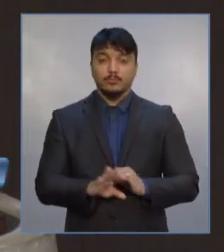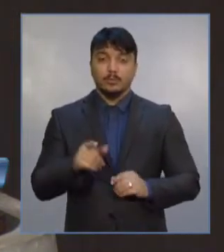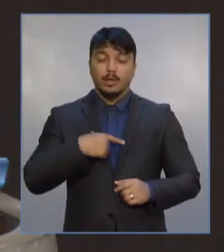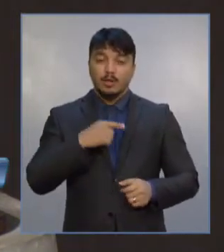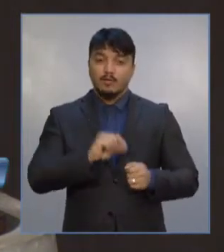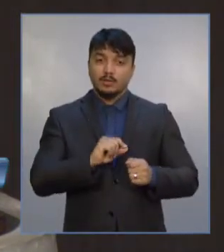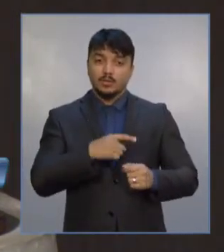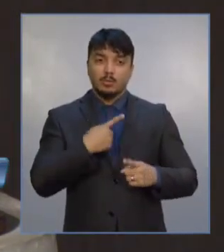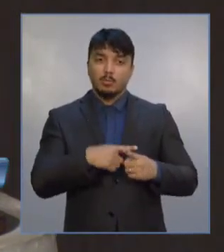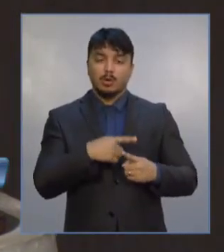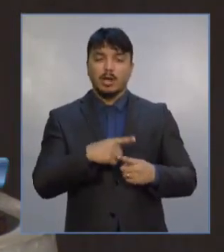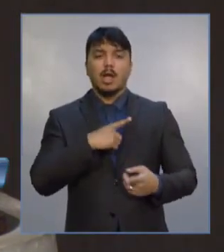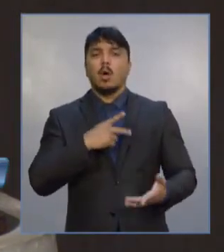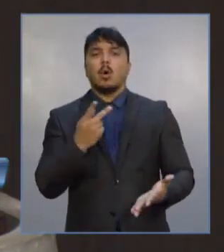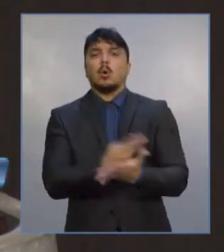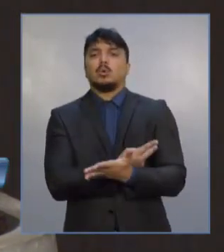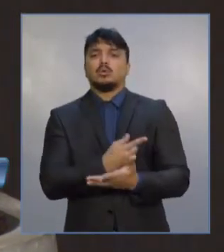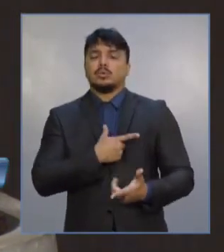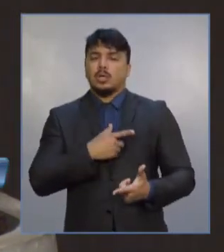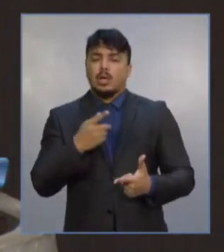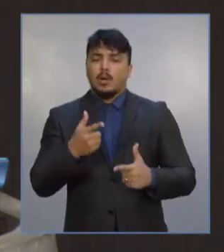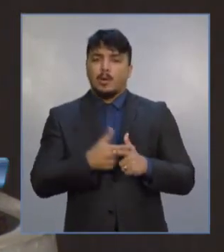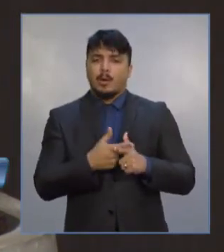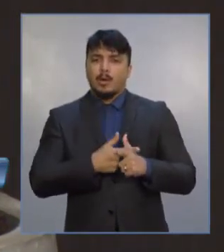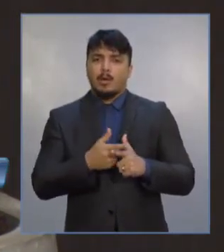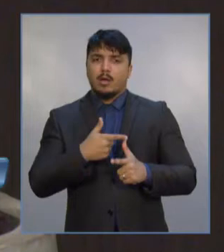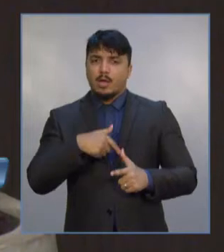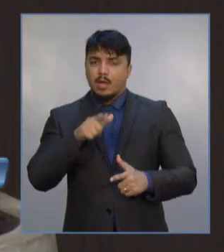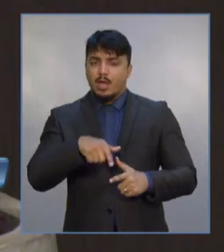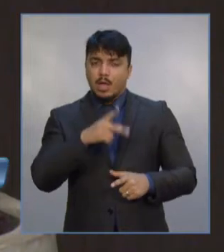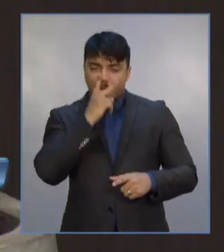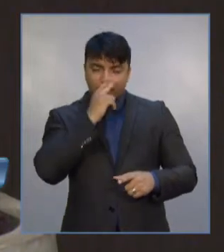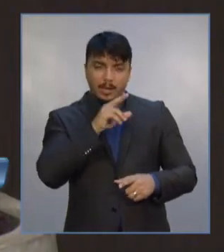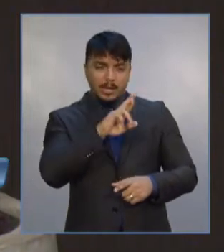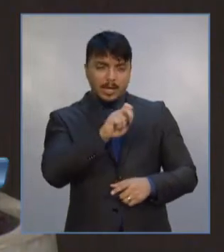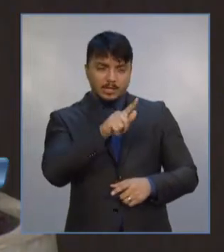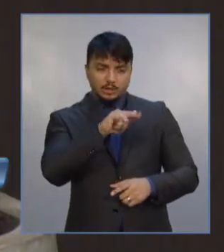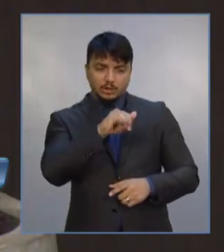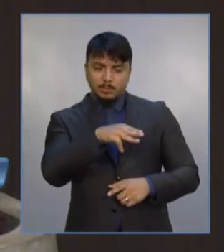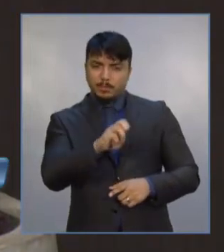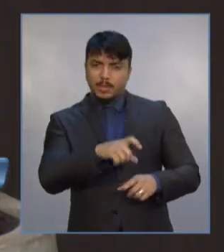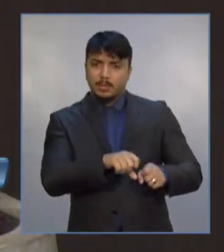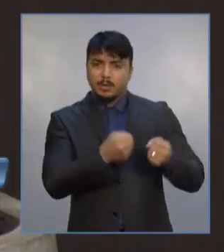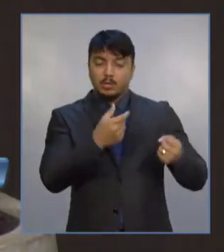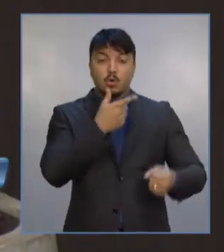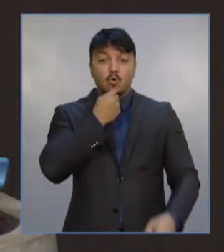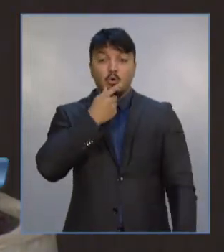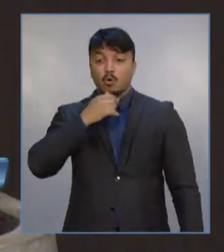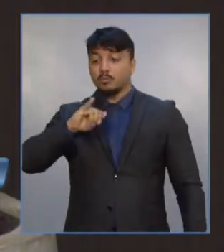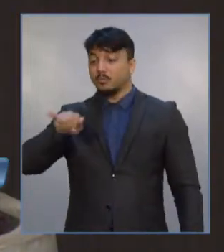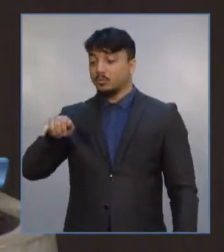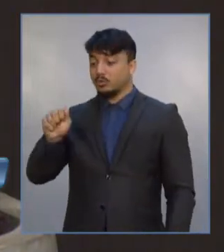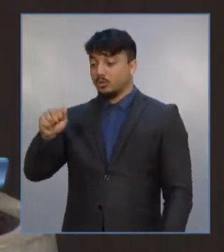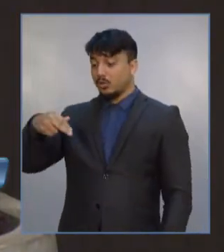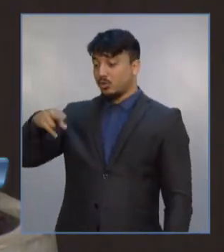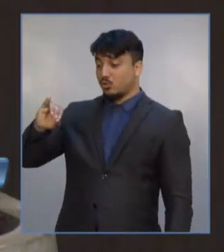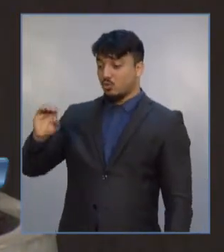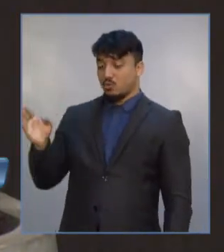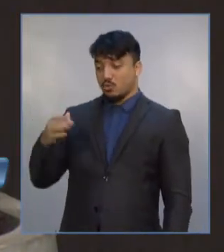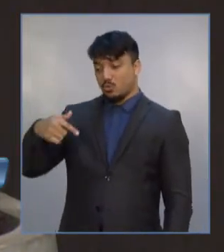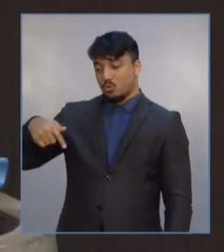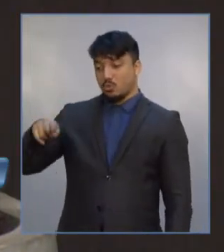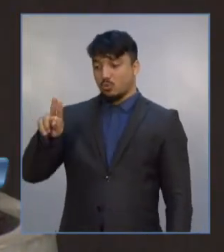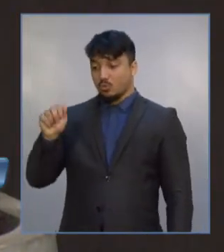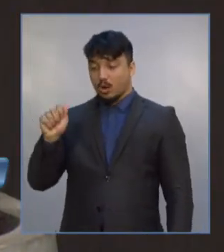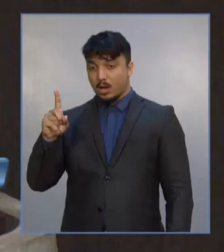feito porque haveria alguma possibilidade de quebra de regime. Quando Jânio renunciou e